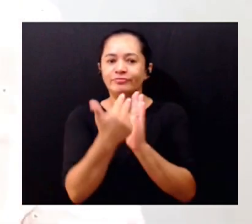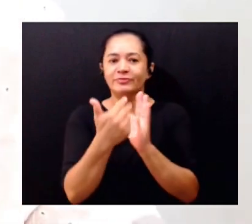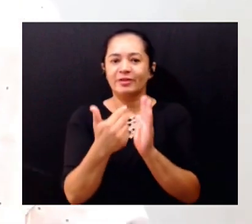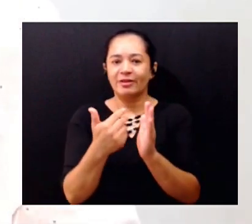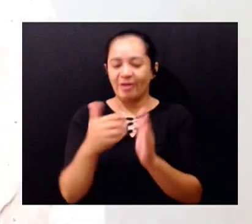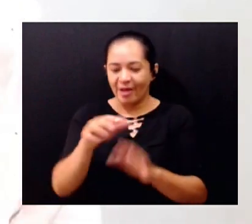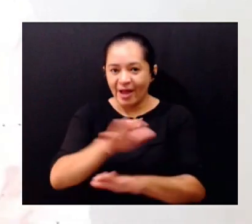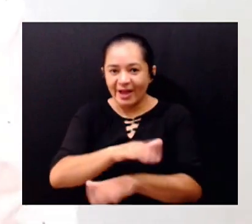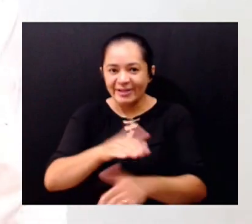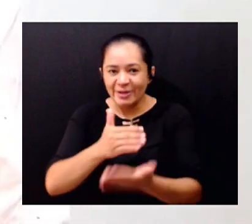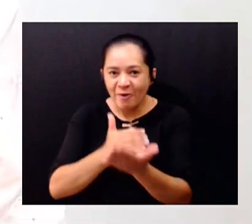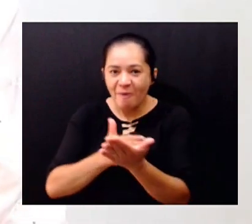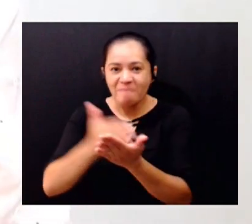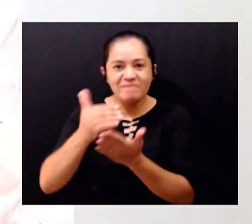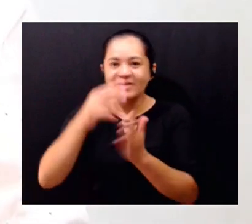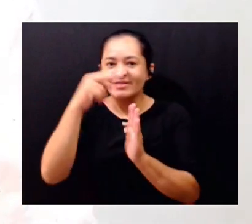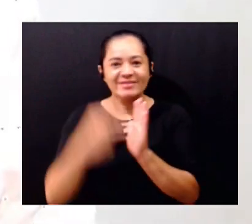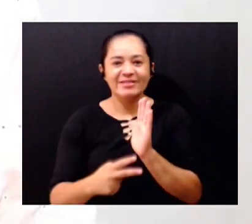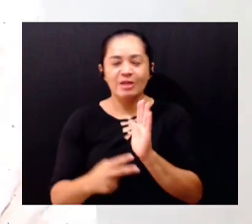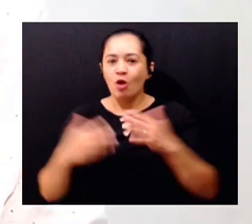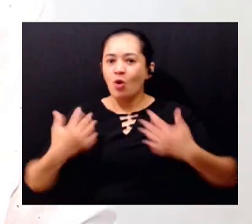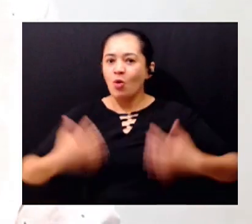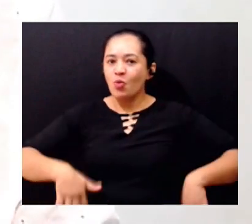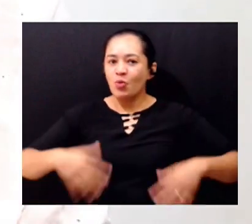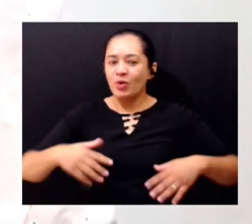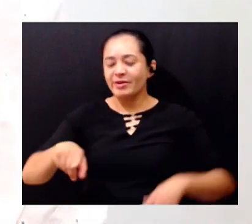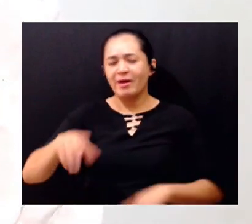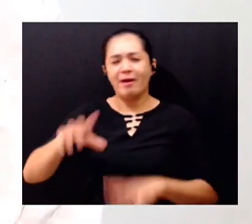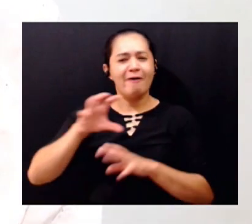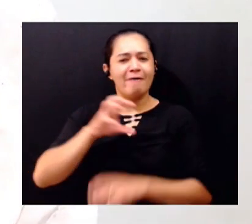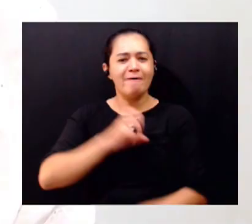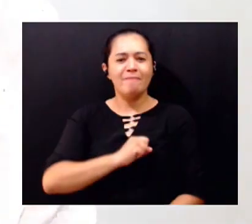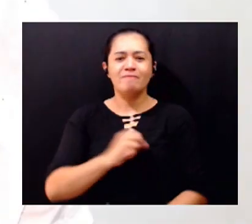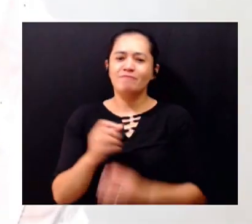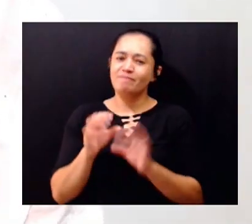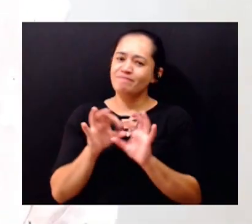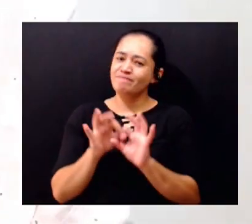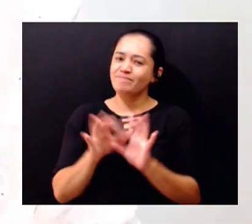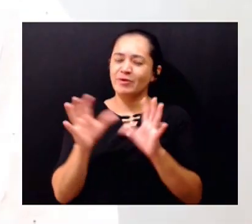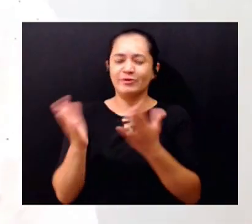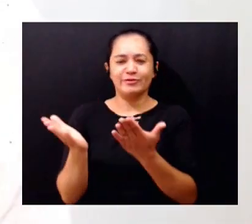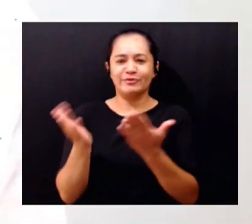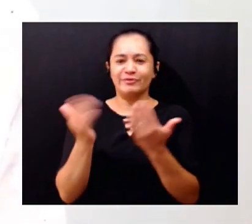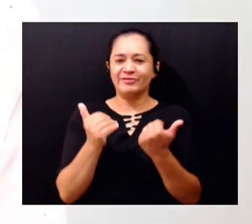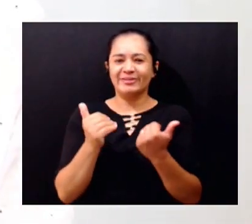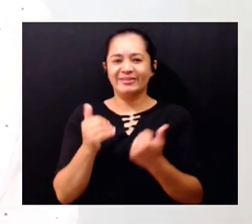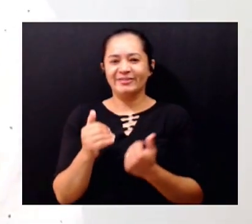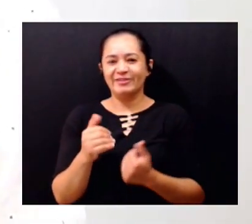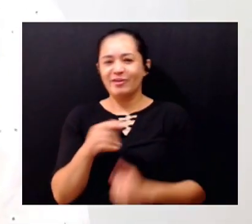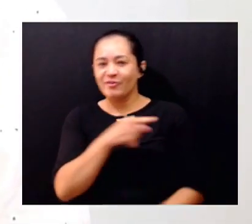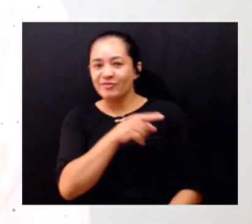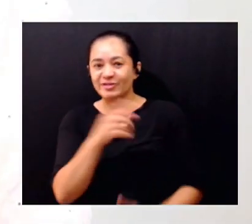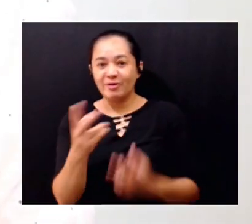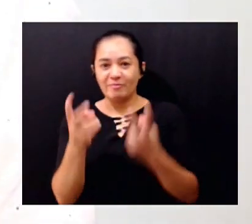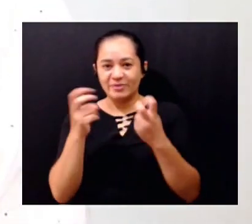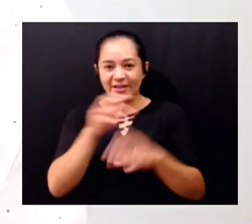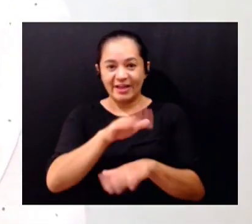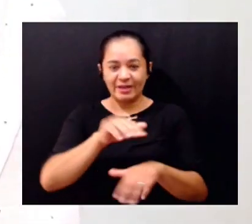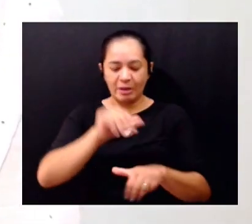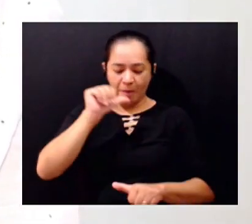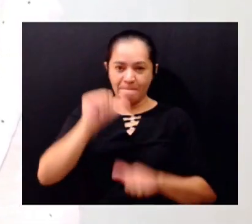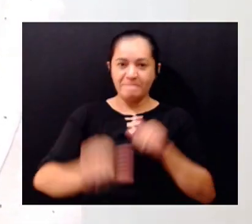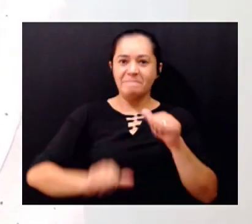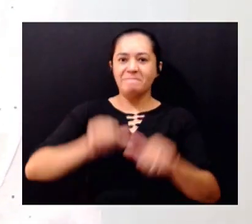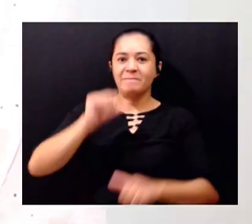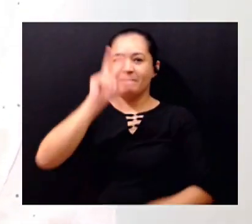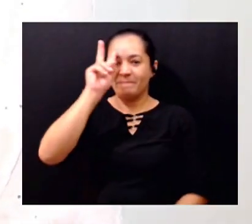salto grande assim, e elas adoram. Pode vir, pode trazer aqui para conhecer, que vocês vão ver que a criança muda. E Suzy, vamos falar para o pessoal